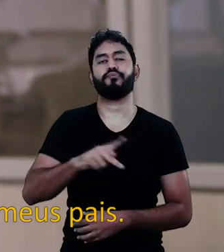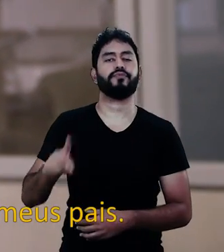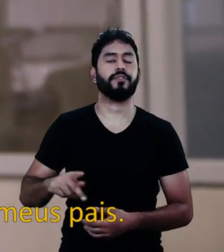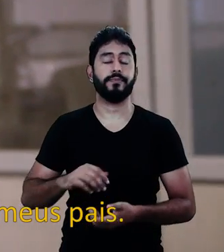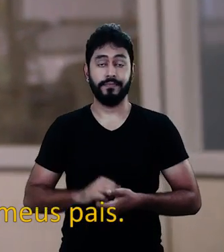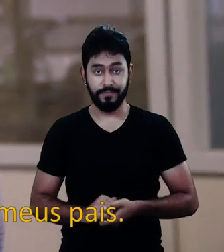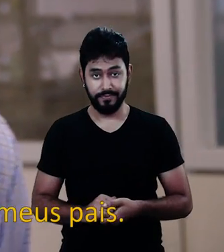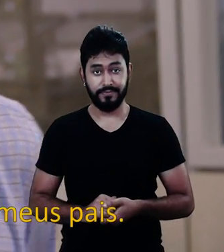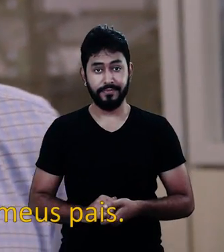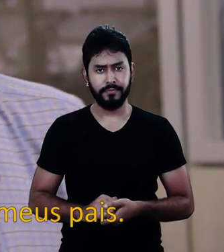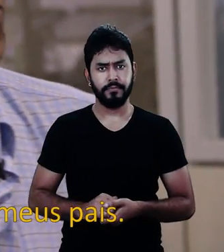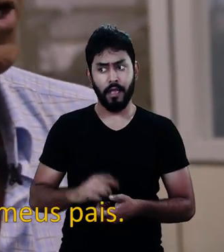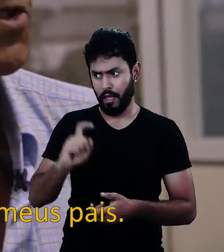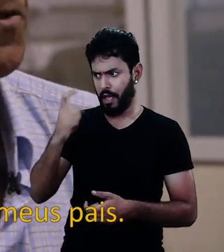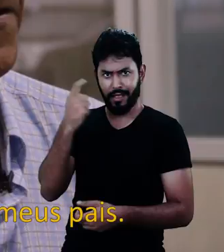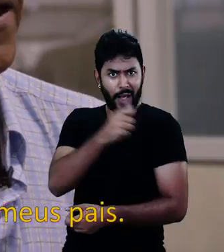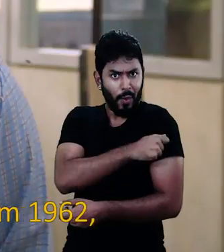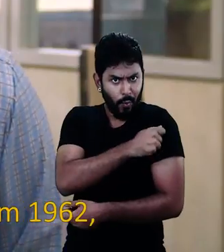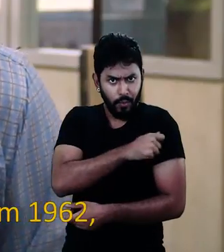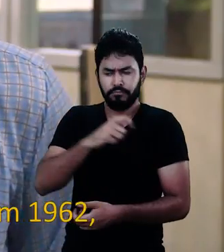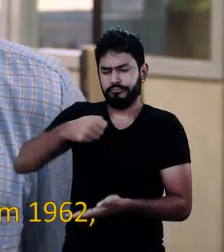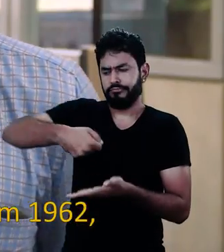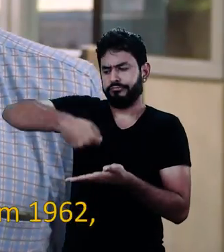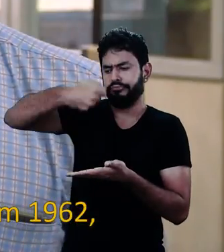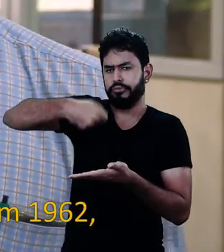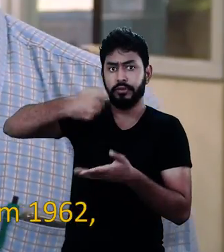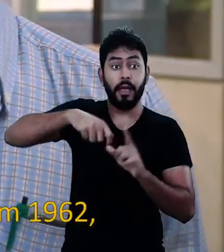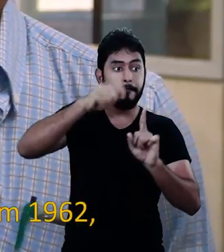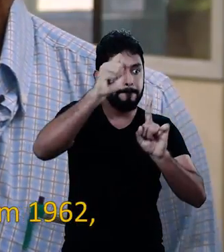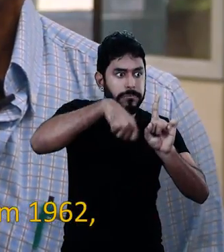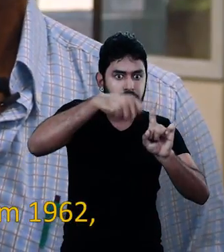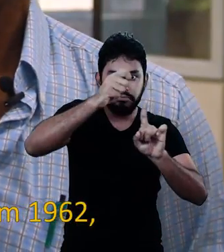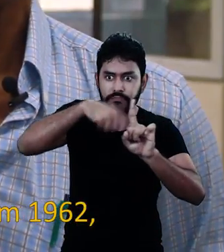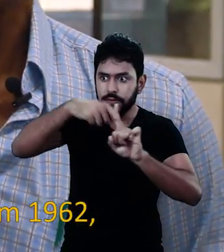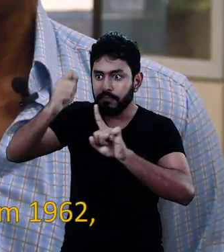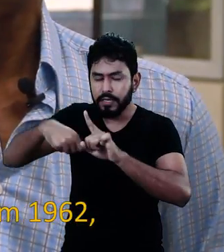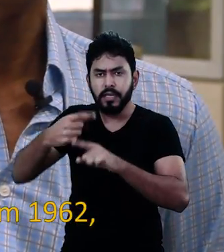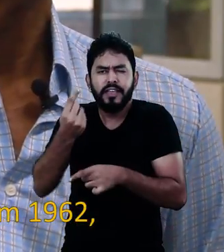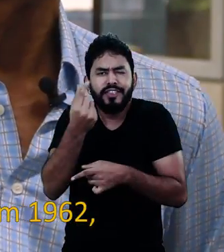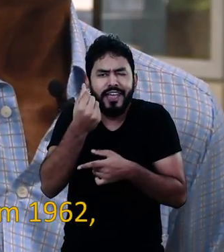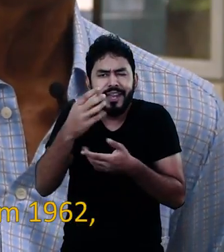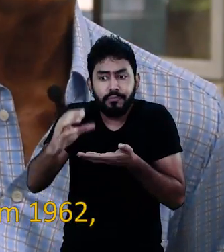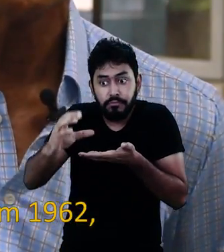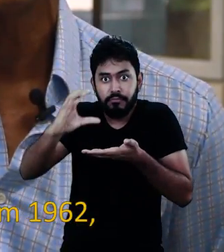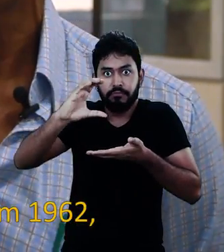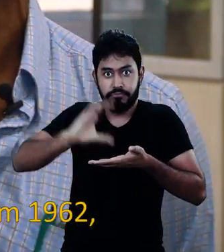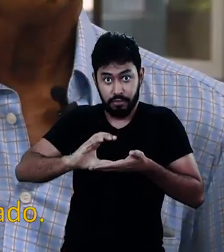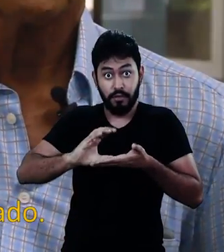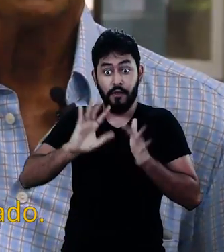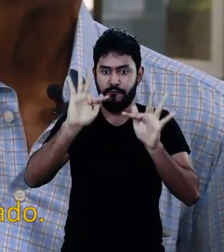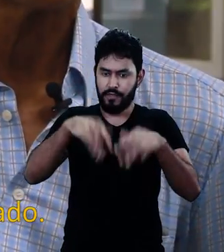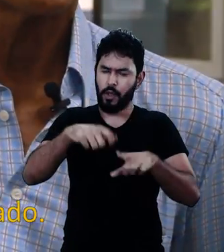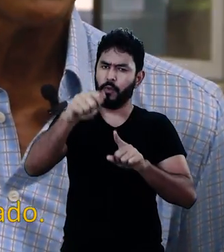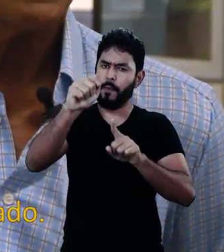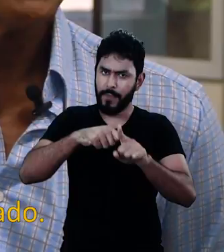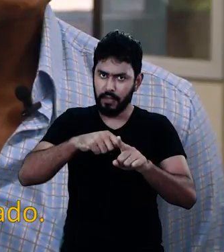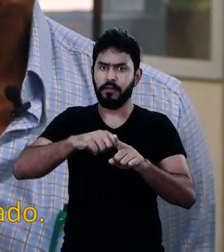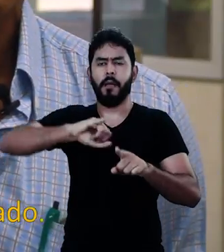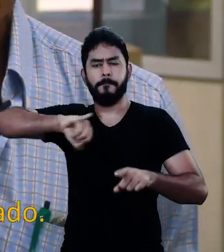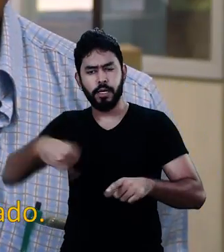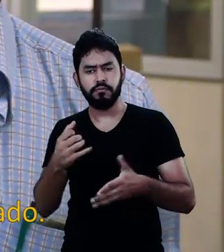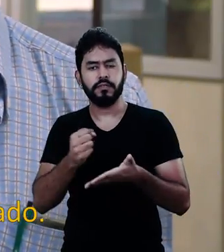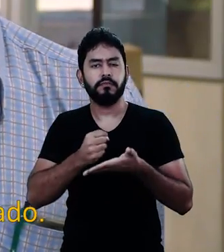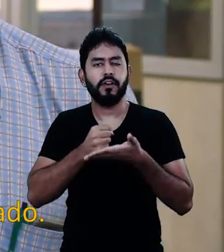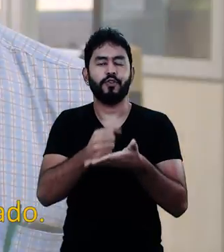essa bolsinha ajudava meus pais. Depois disso, eu vim me transformar em 1962 a integrar